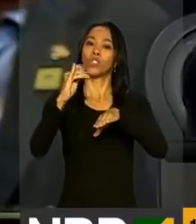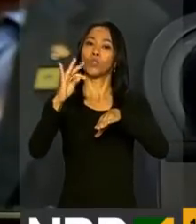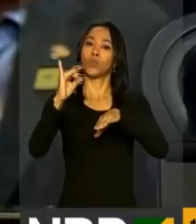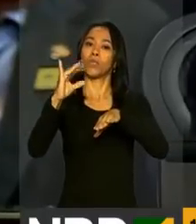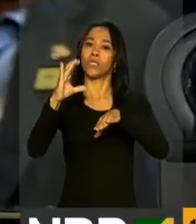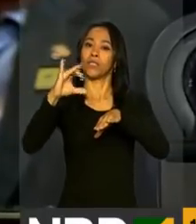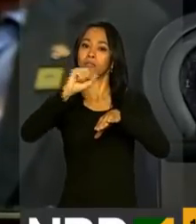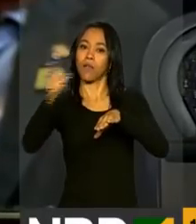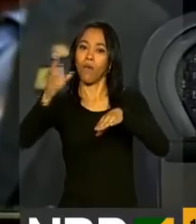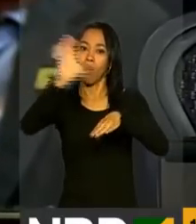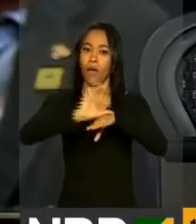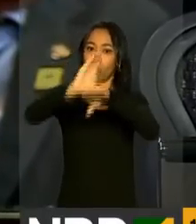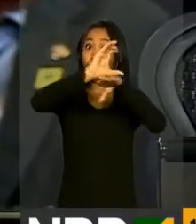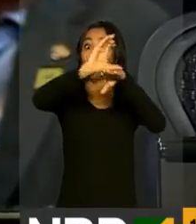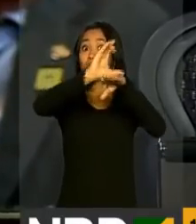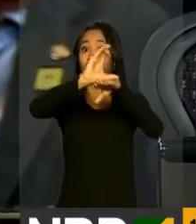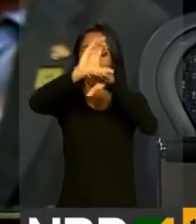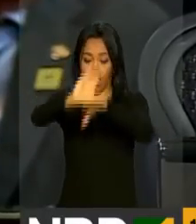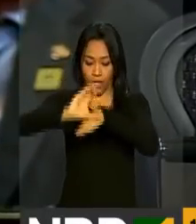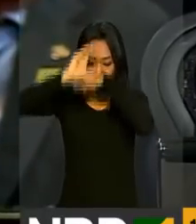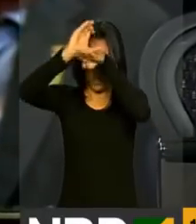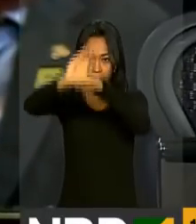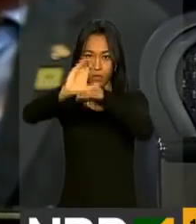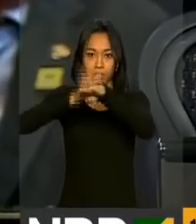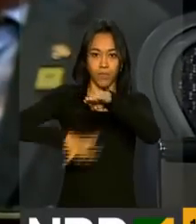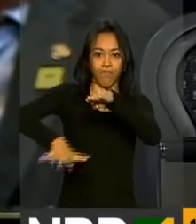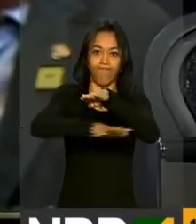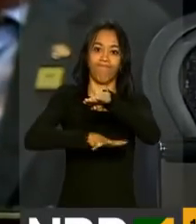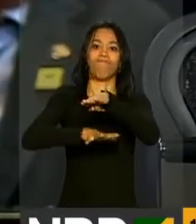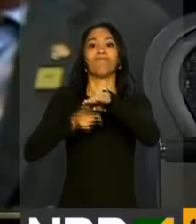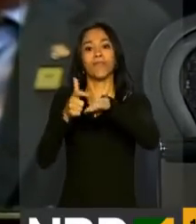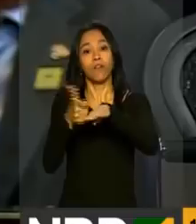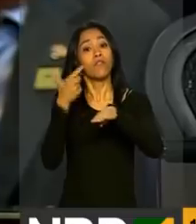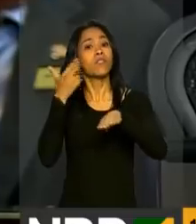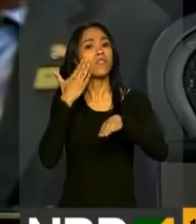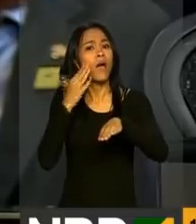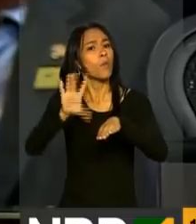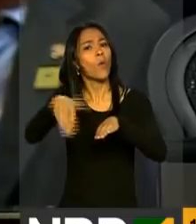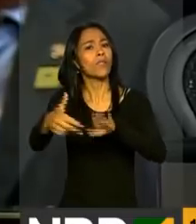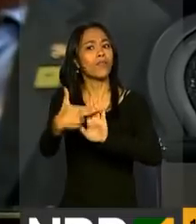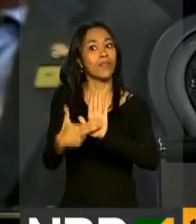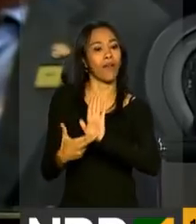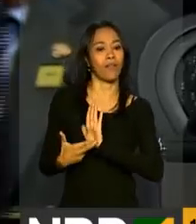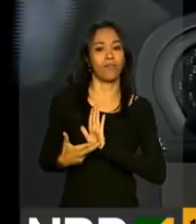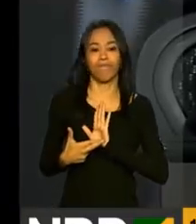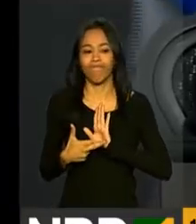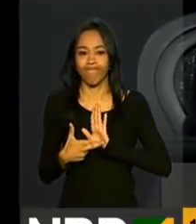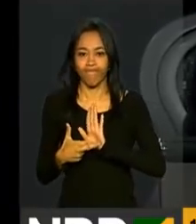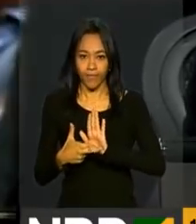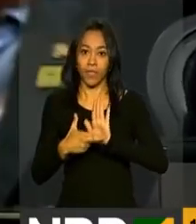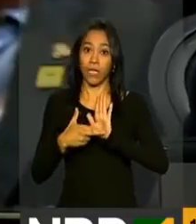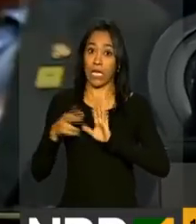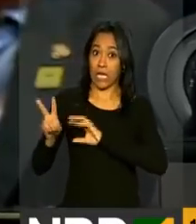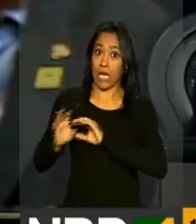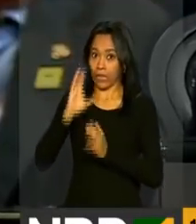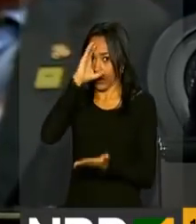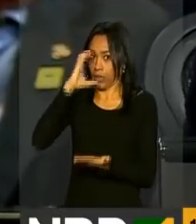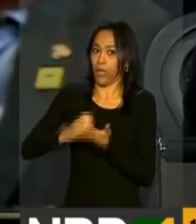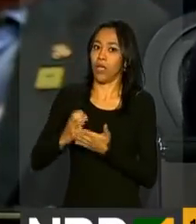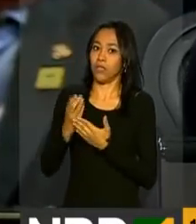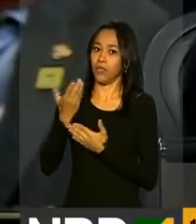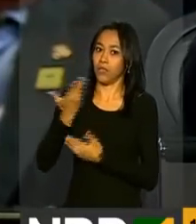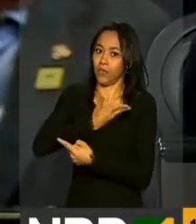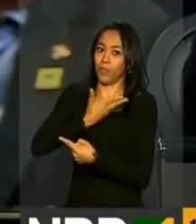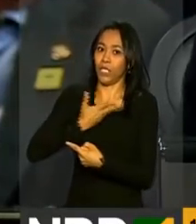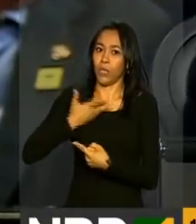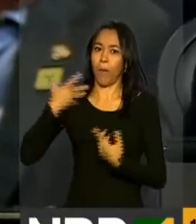constitui o estado brasileiro né então a partir daí você sabe quais são as regras do jogo e até deste colega